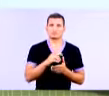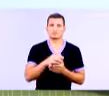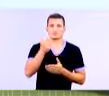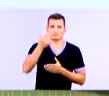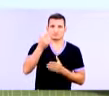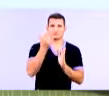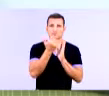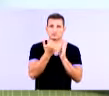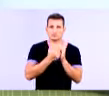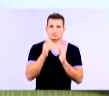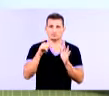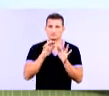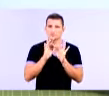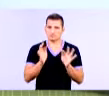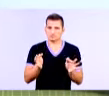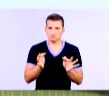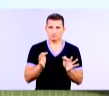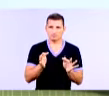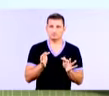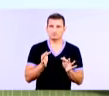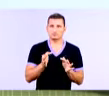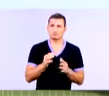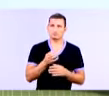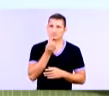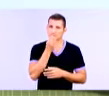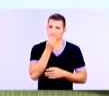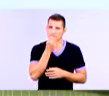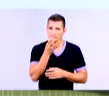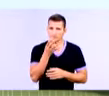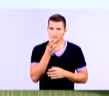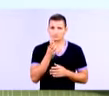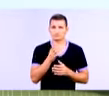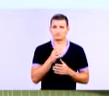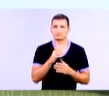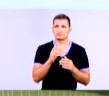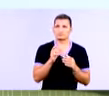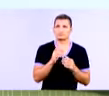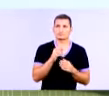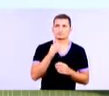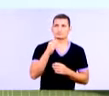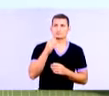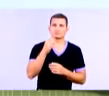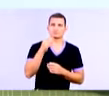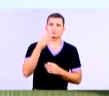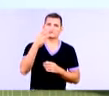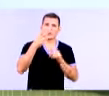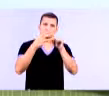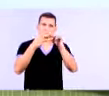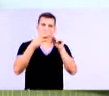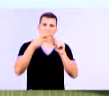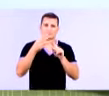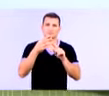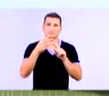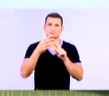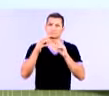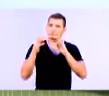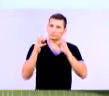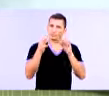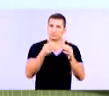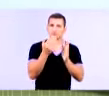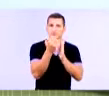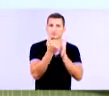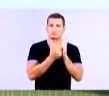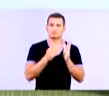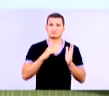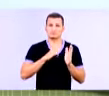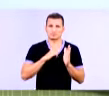é bem simples, mas é muito bom para elucidar as 3 partes que todo programa tem. Todo programa, sem